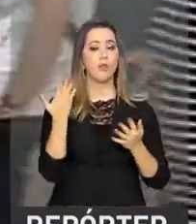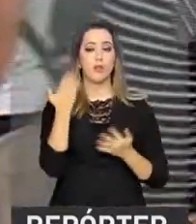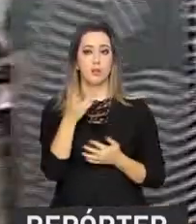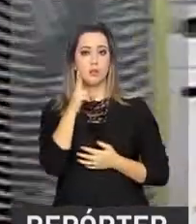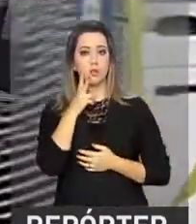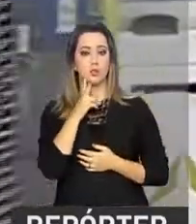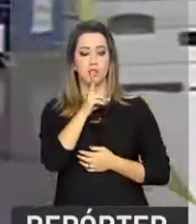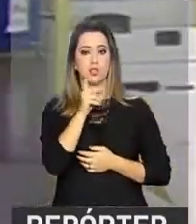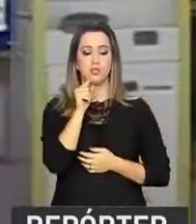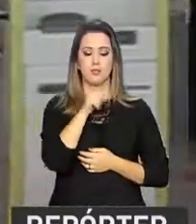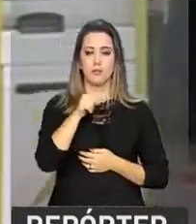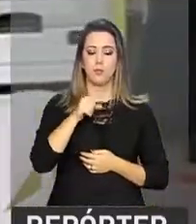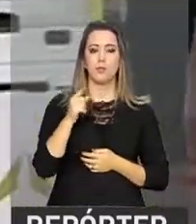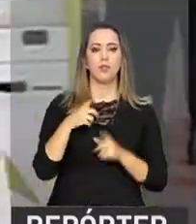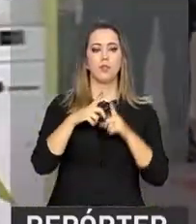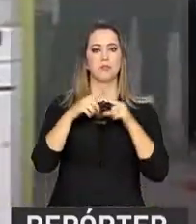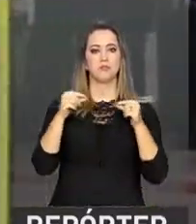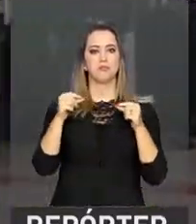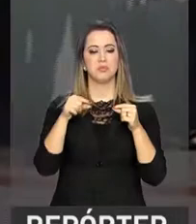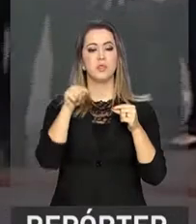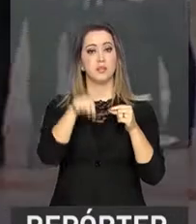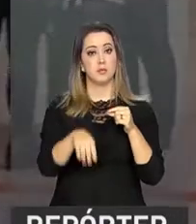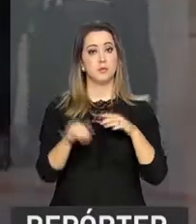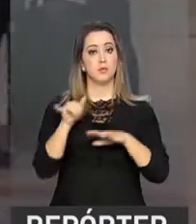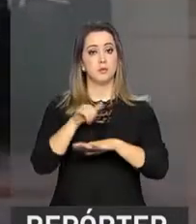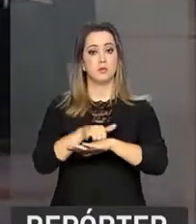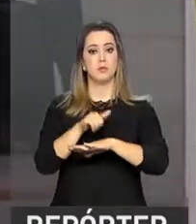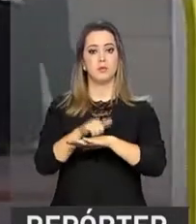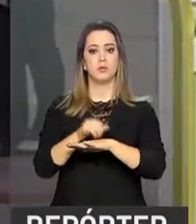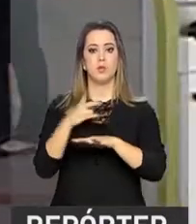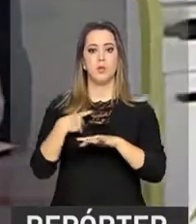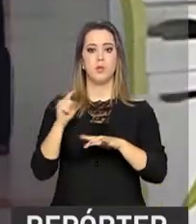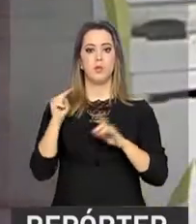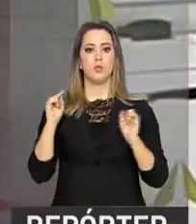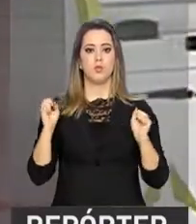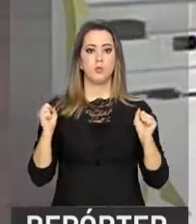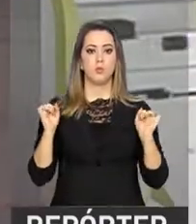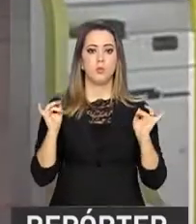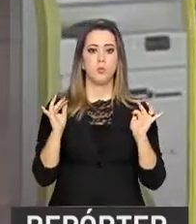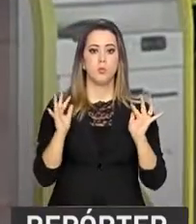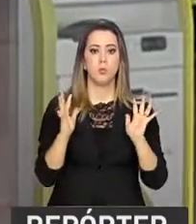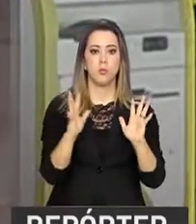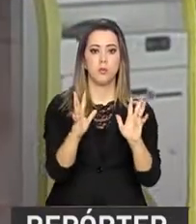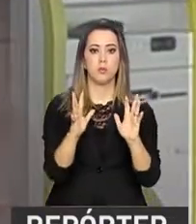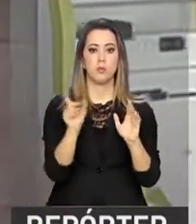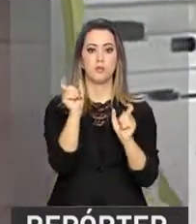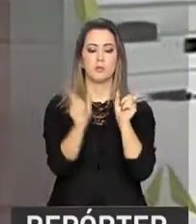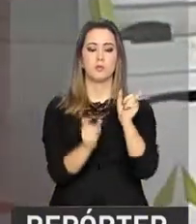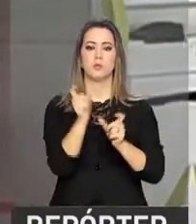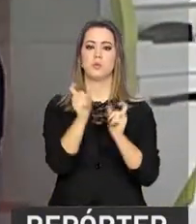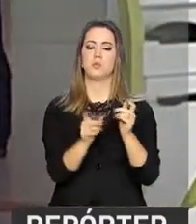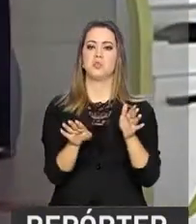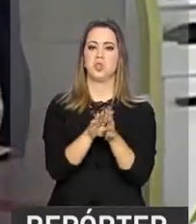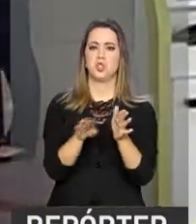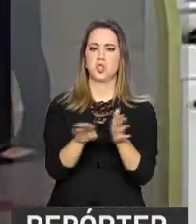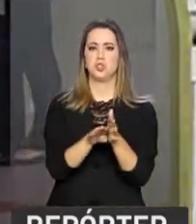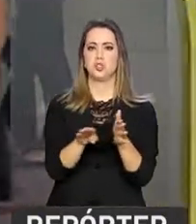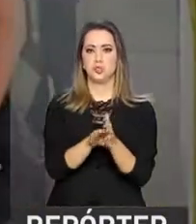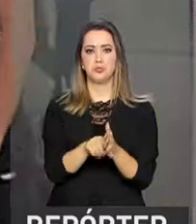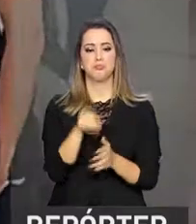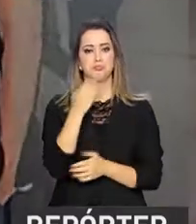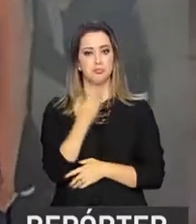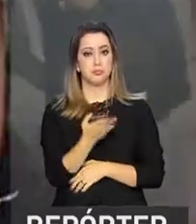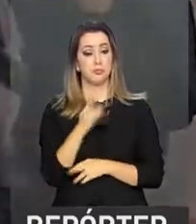no Aeroporto Internacional Juscelino Kubitschek. Ele está literalmente bombando. Segundo o Ministério do Turismo,